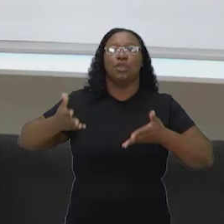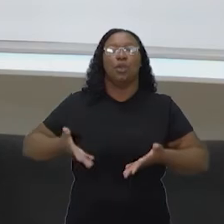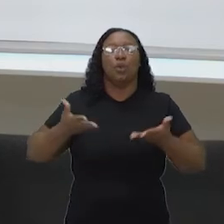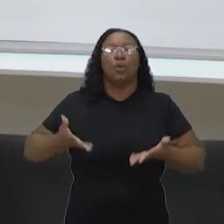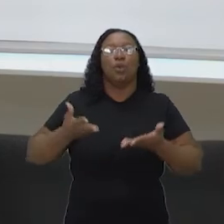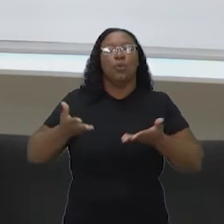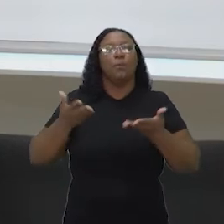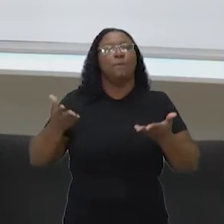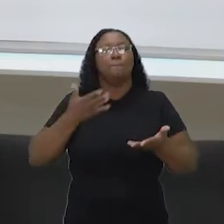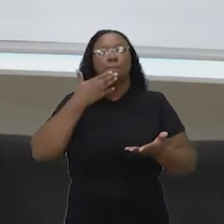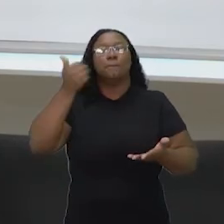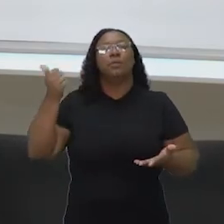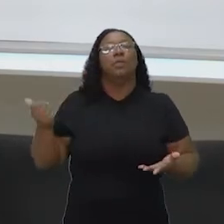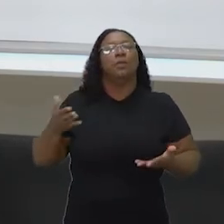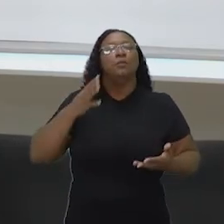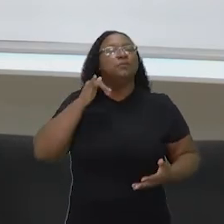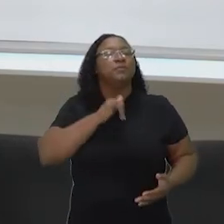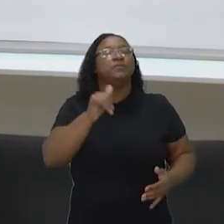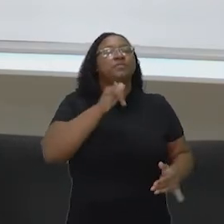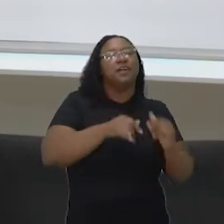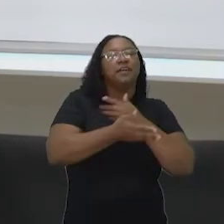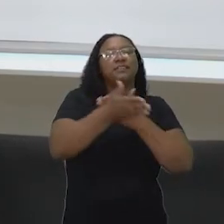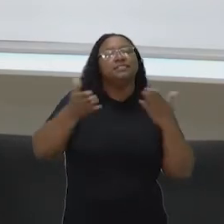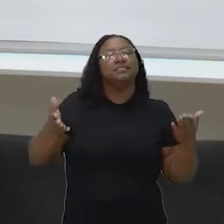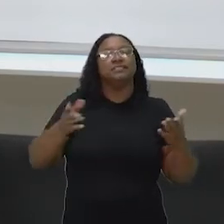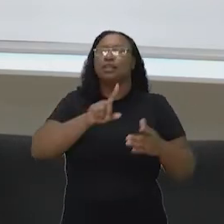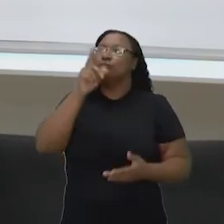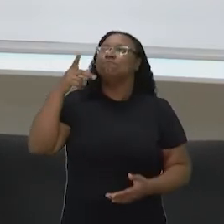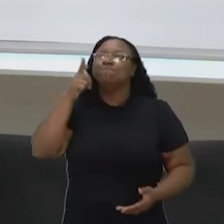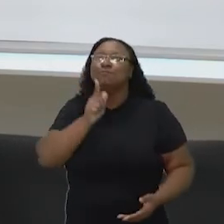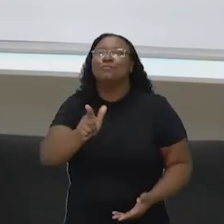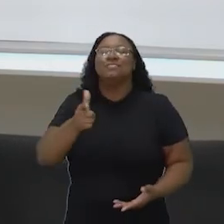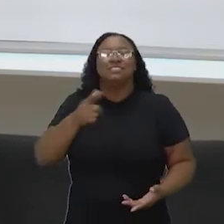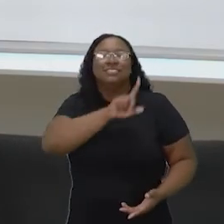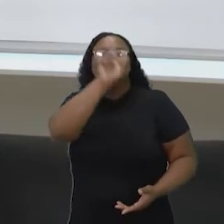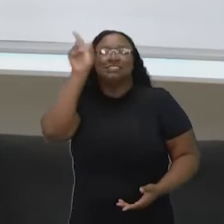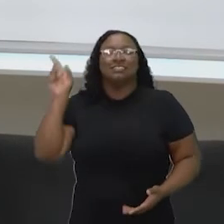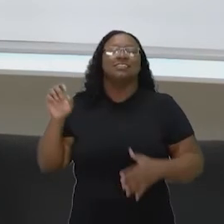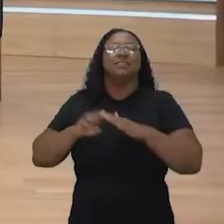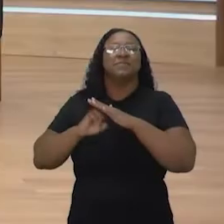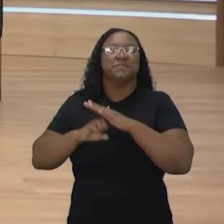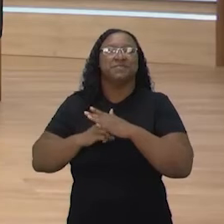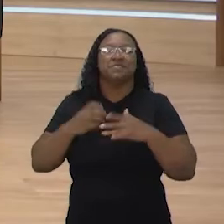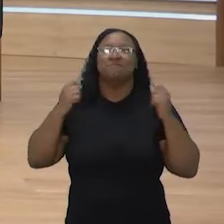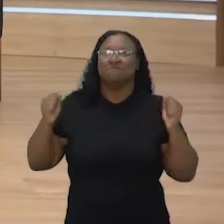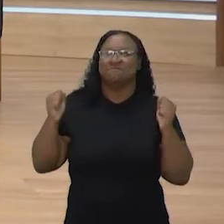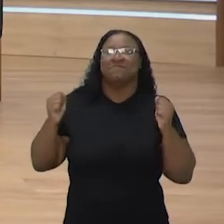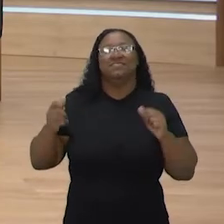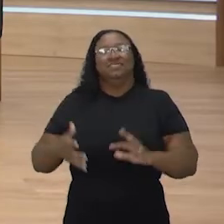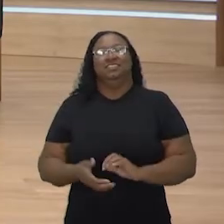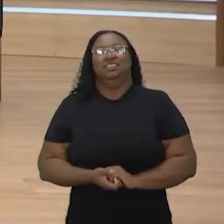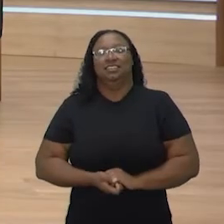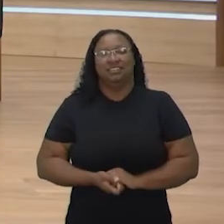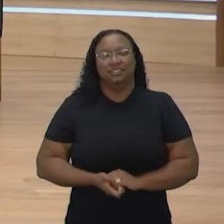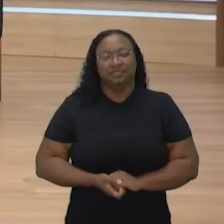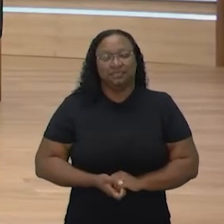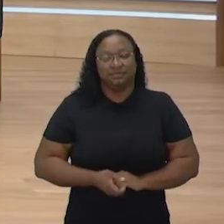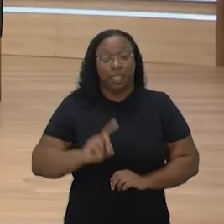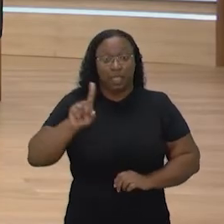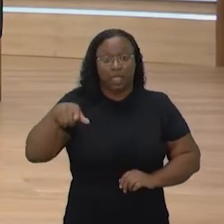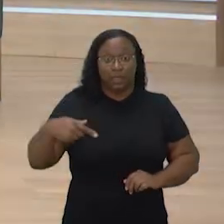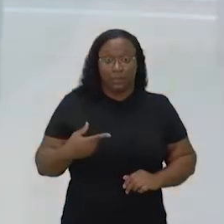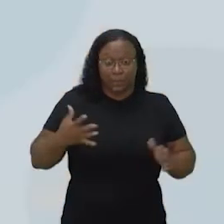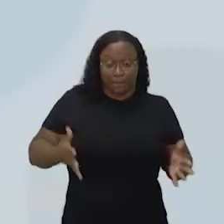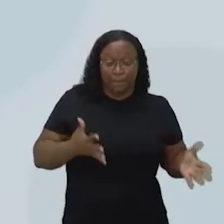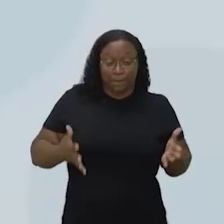produção de hidrogênio verde, se a gente conseguir fazer isso lá, e a gente vai conseguir lá no Instituto. Tô na torcida. Beleza. Bom, um outro